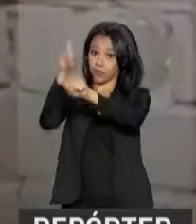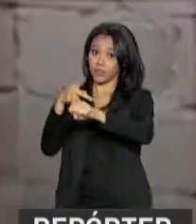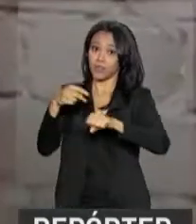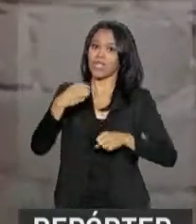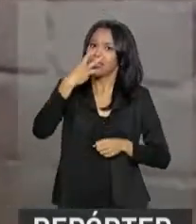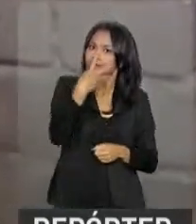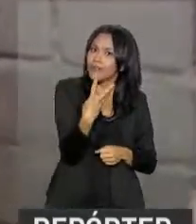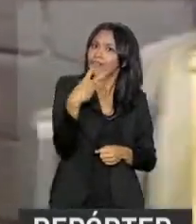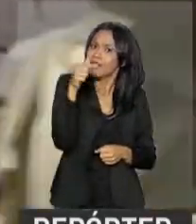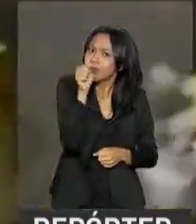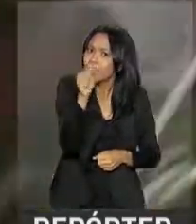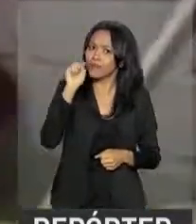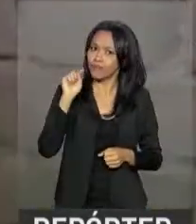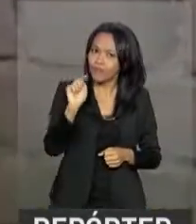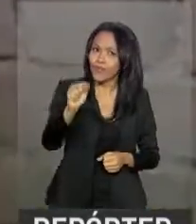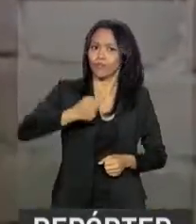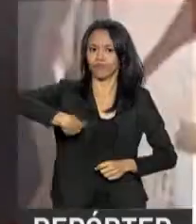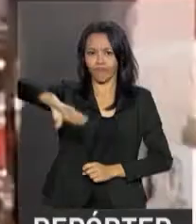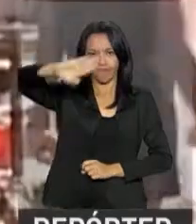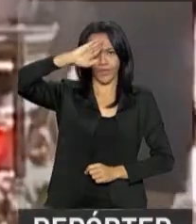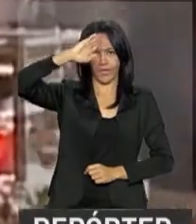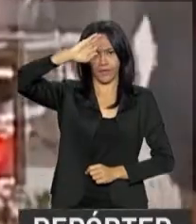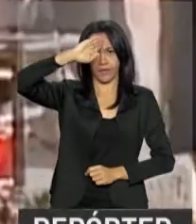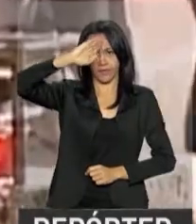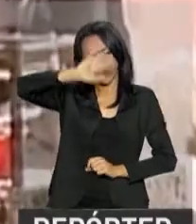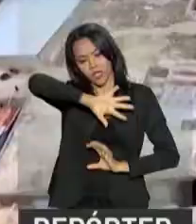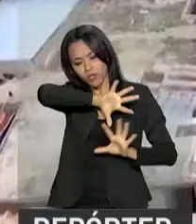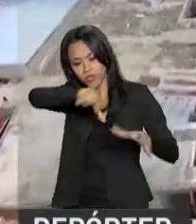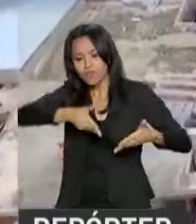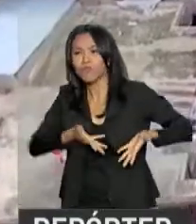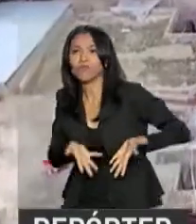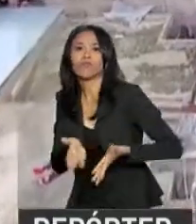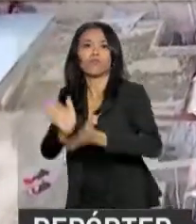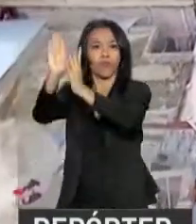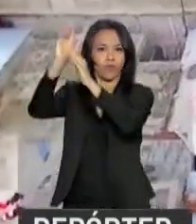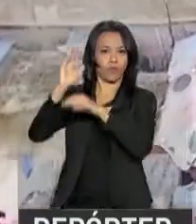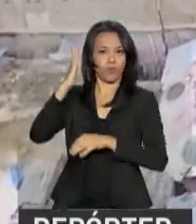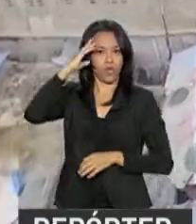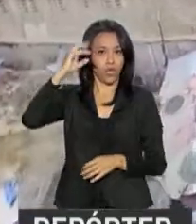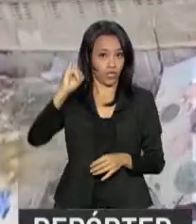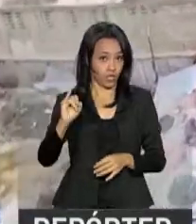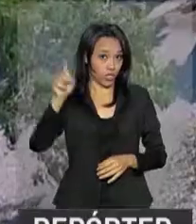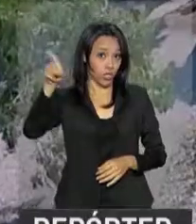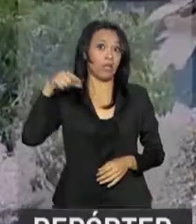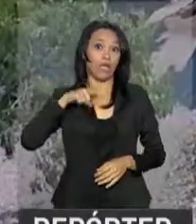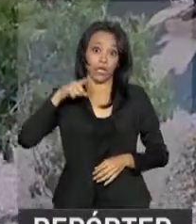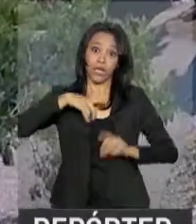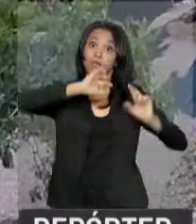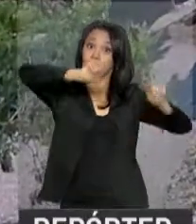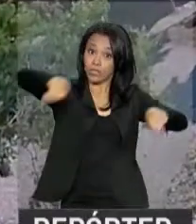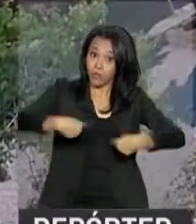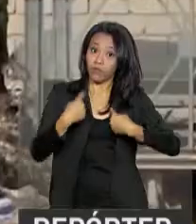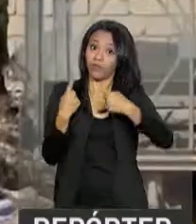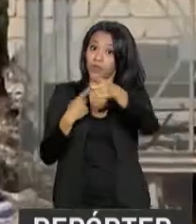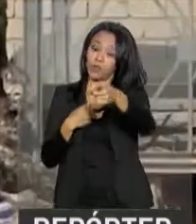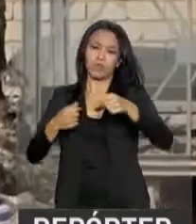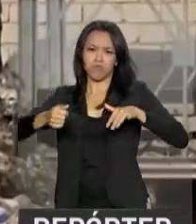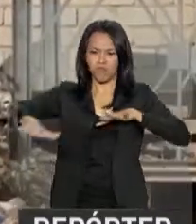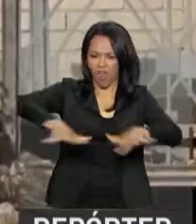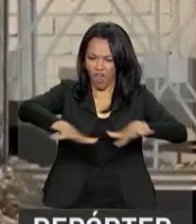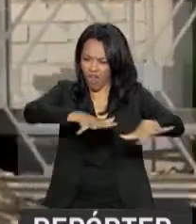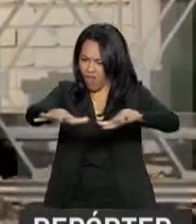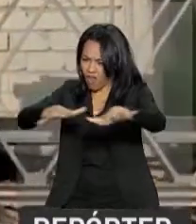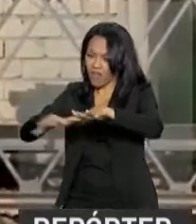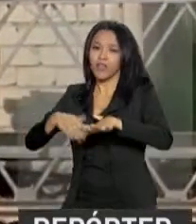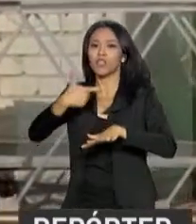37 mil militares que participaram da estabilização do país e enfrentarão desafios como terremoto de